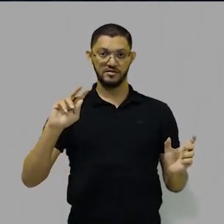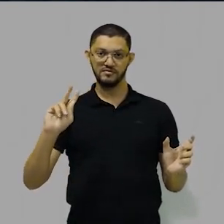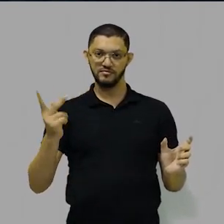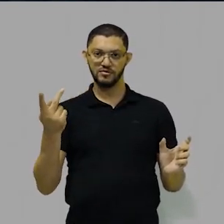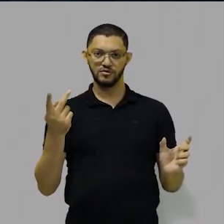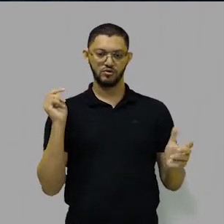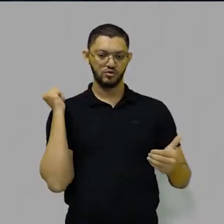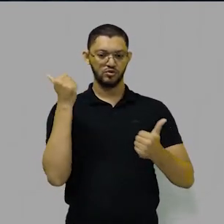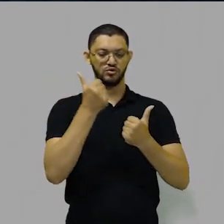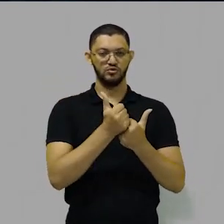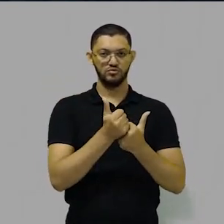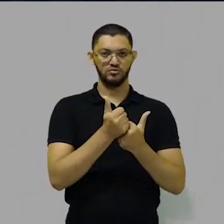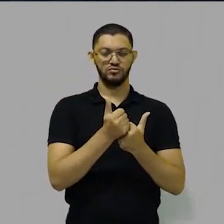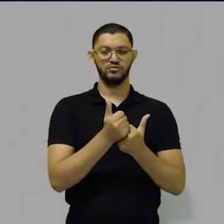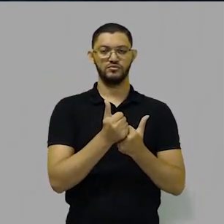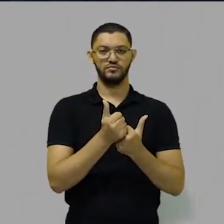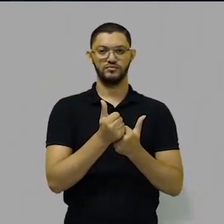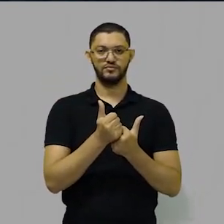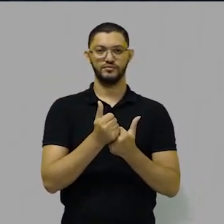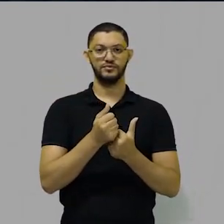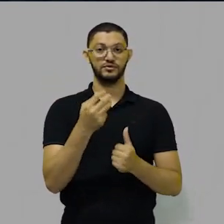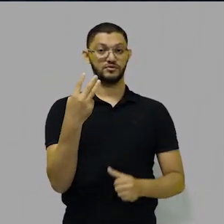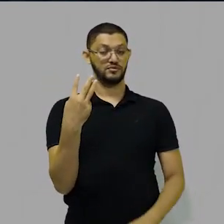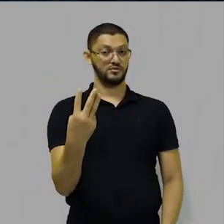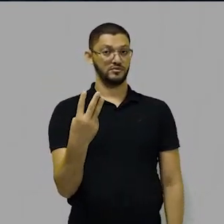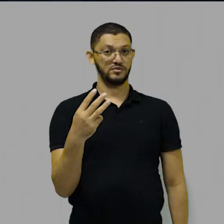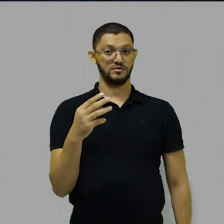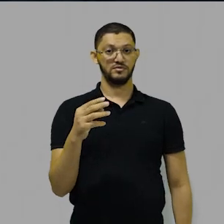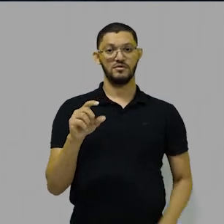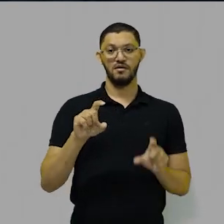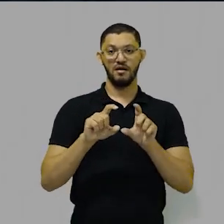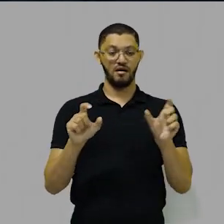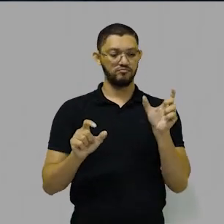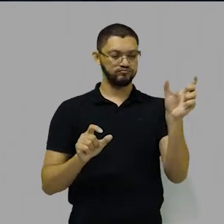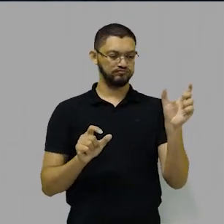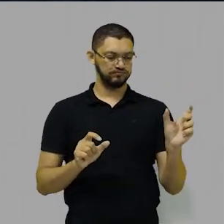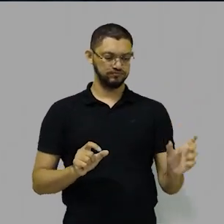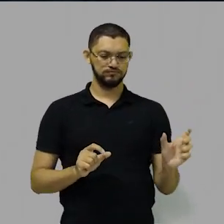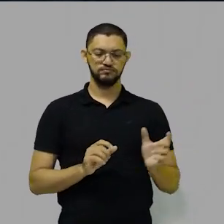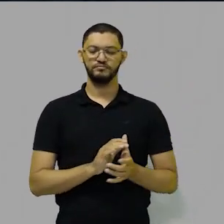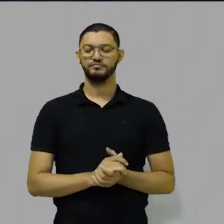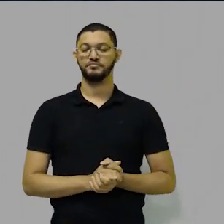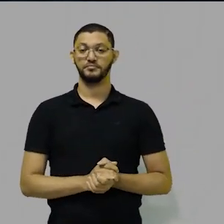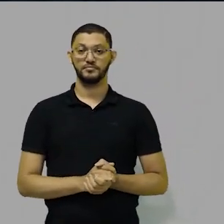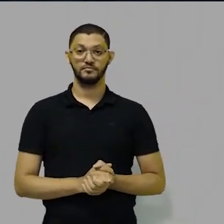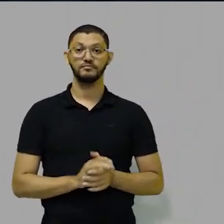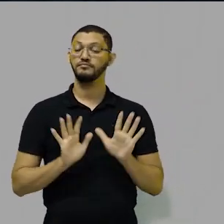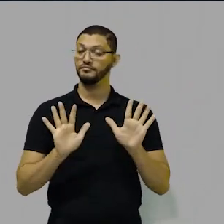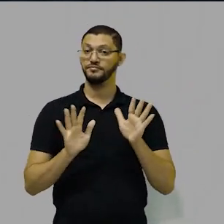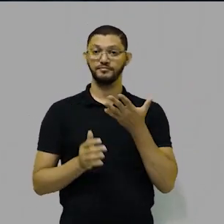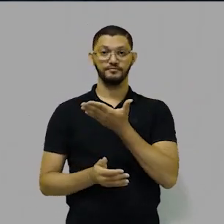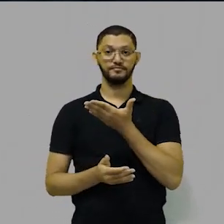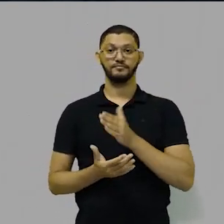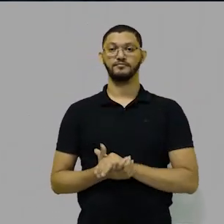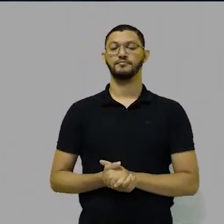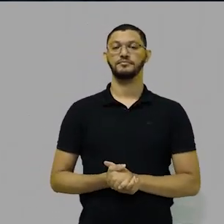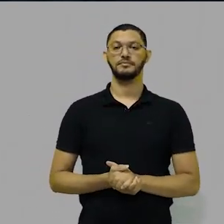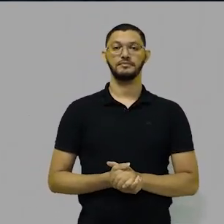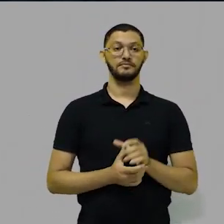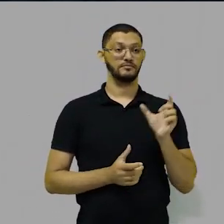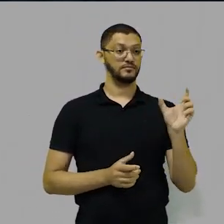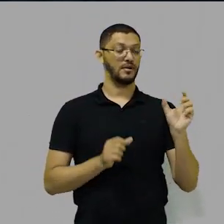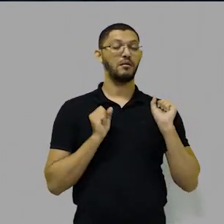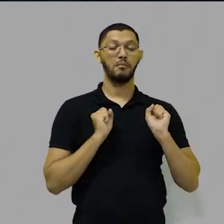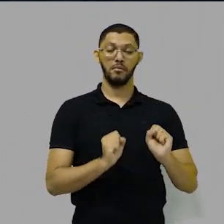foram substituídos por 3 radicais. Olha só, esses radicais